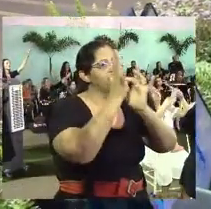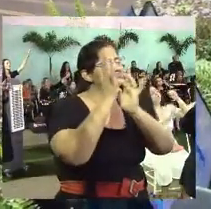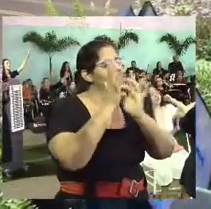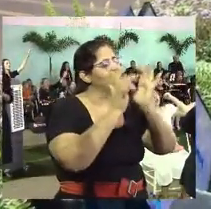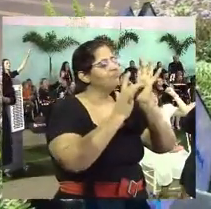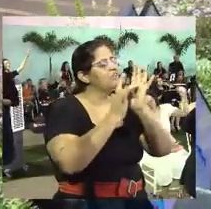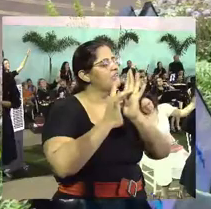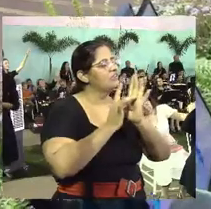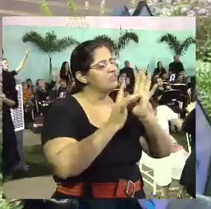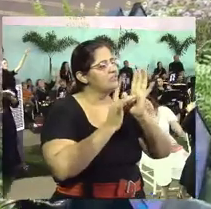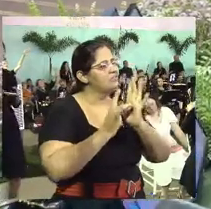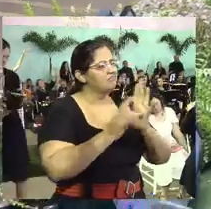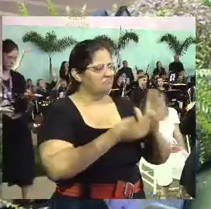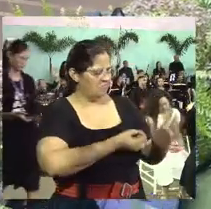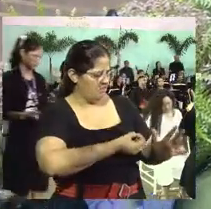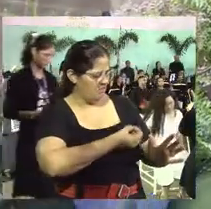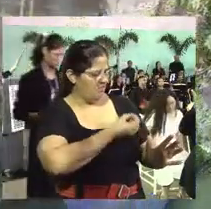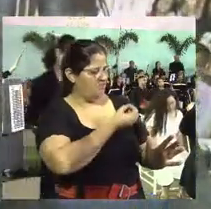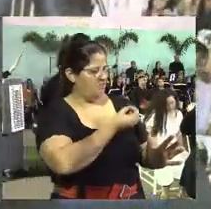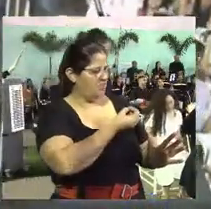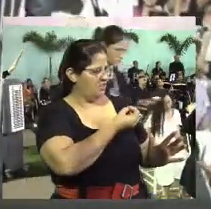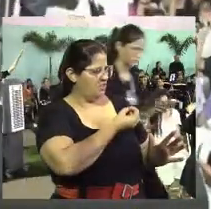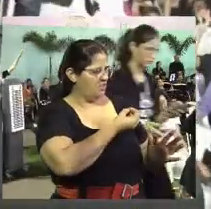coisa tão bonita